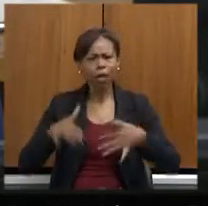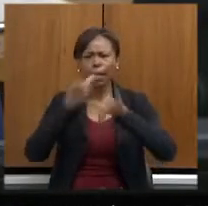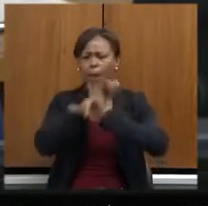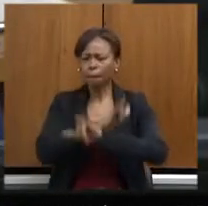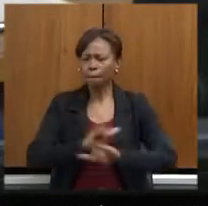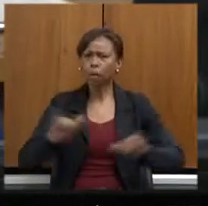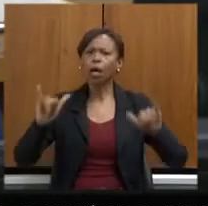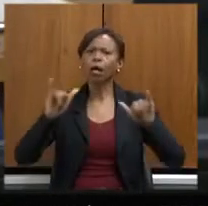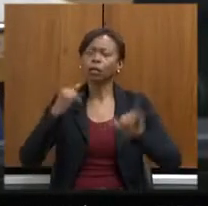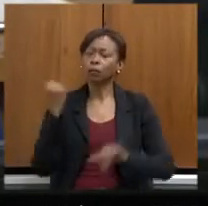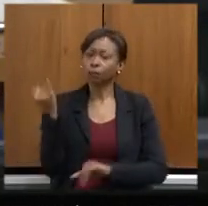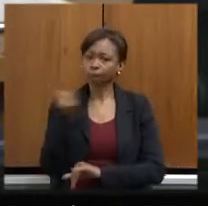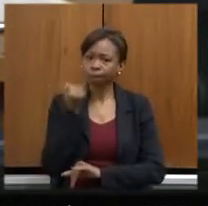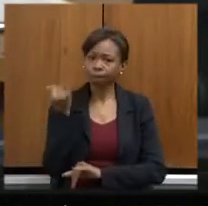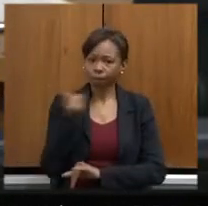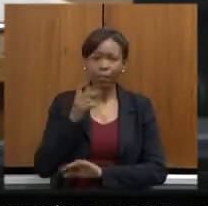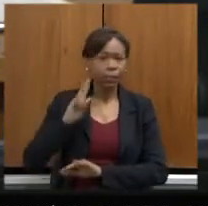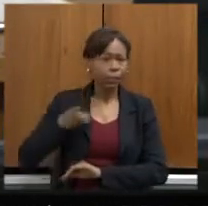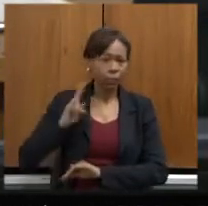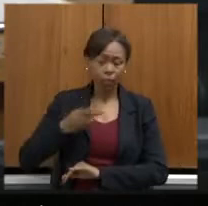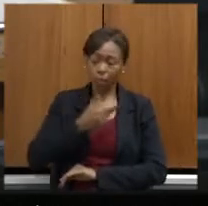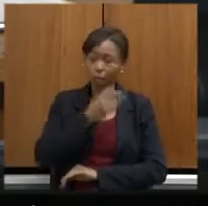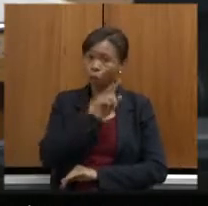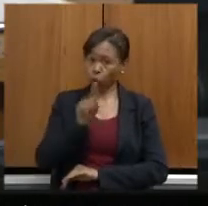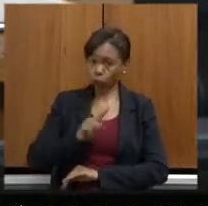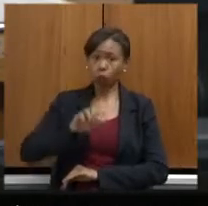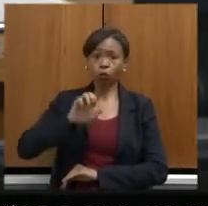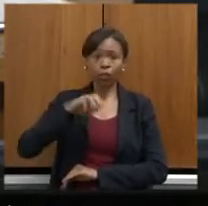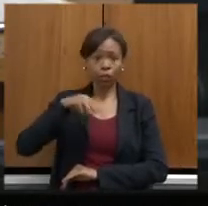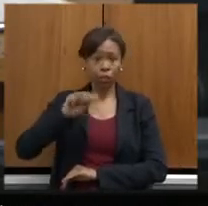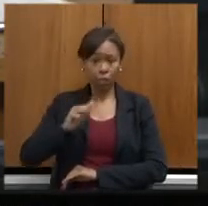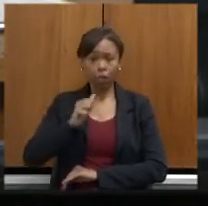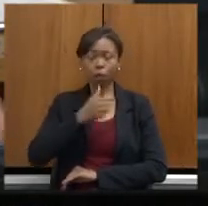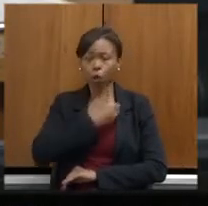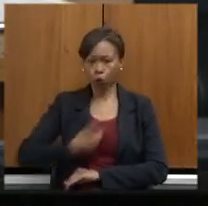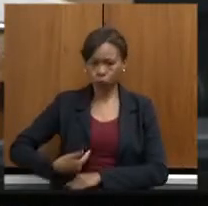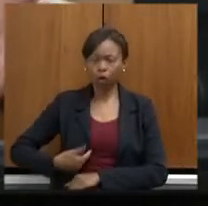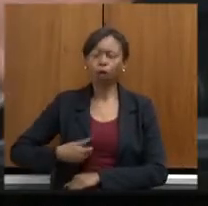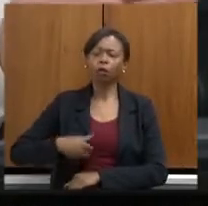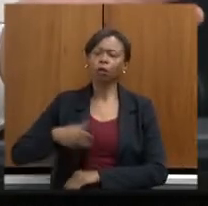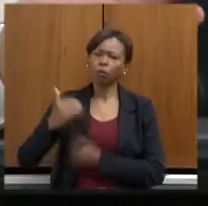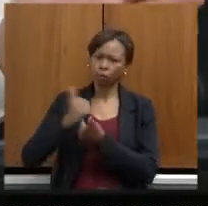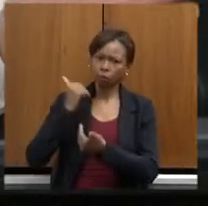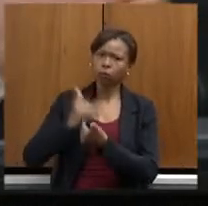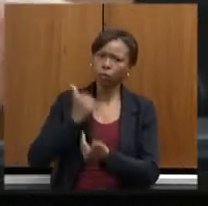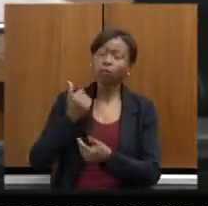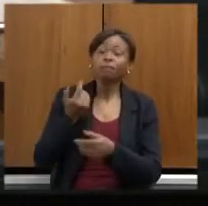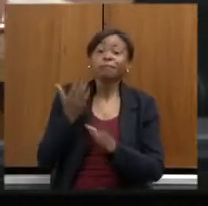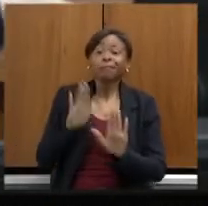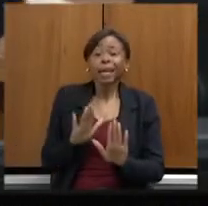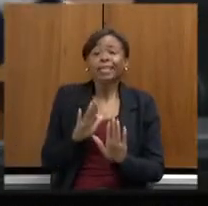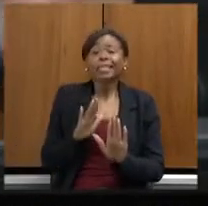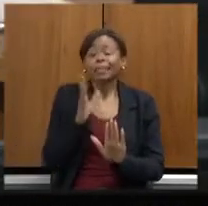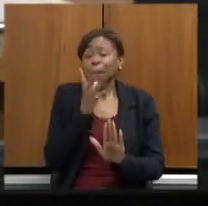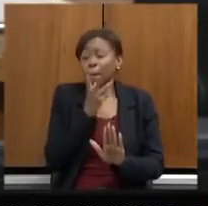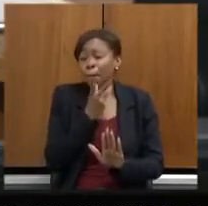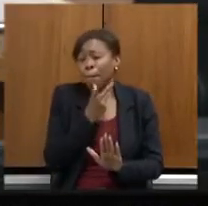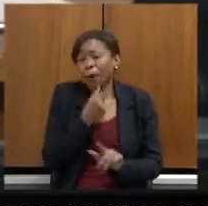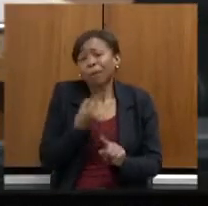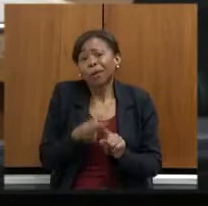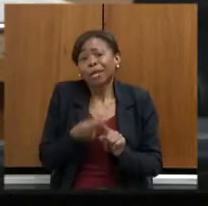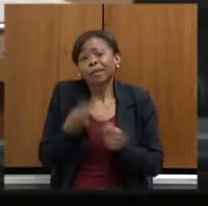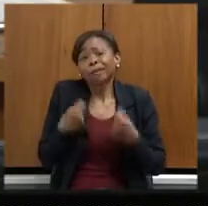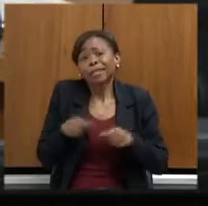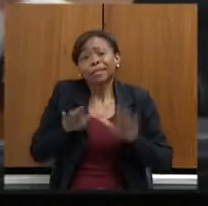tido essa diretriz por parte do nosso Governador Romeu é porque o próprio sucesso realmente ele um pouco Moroso porque tem que ter chamada